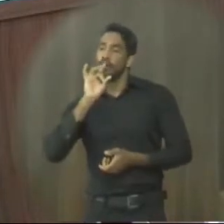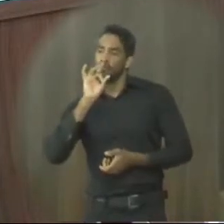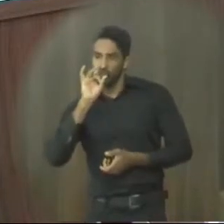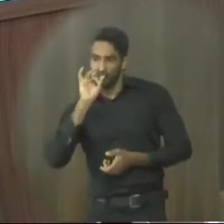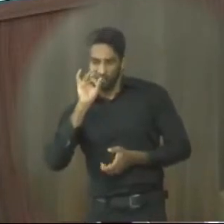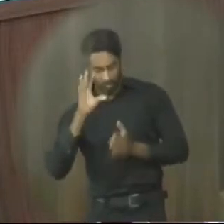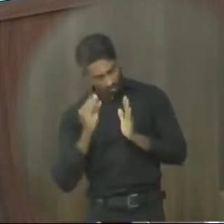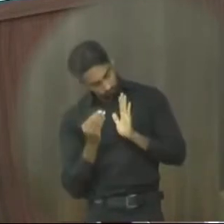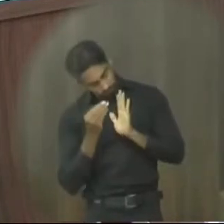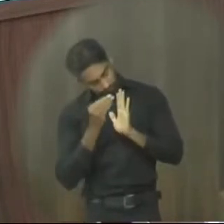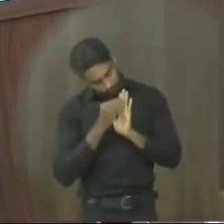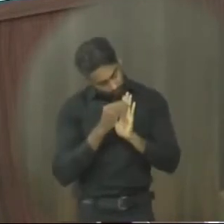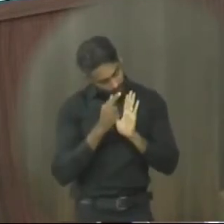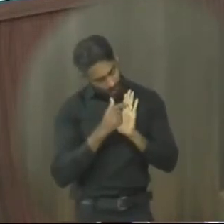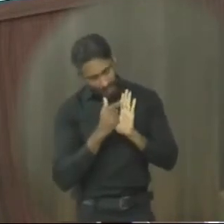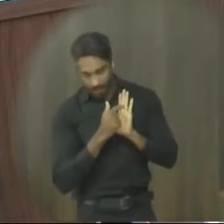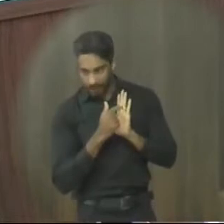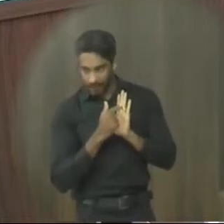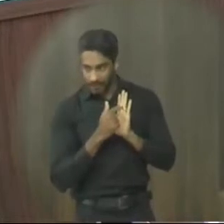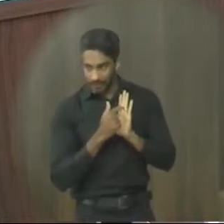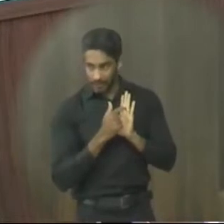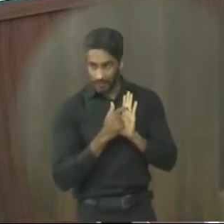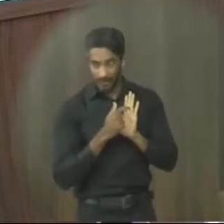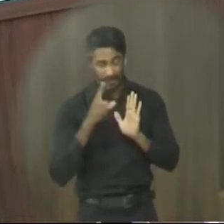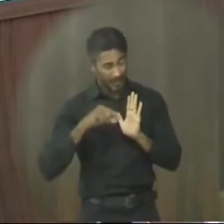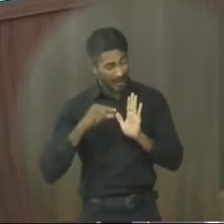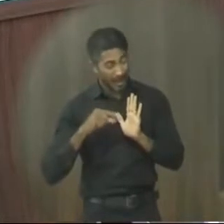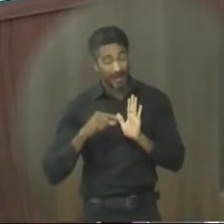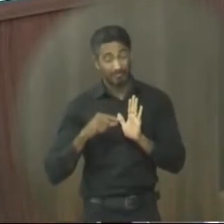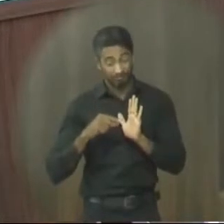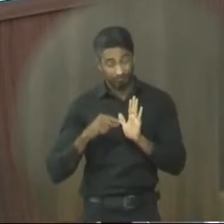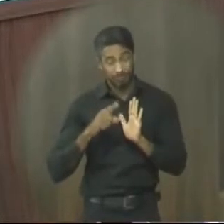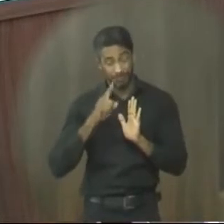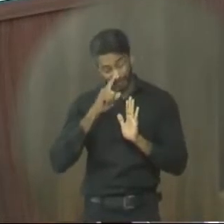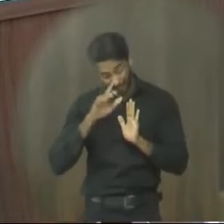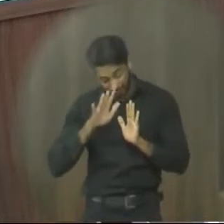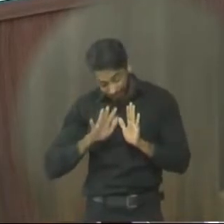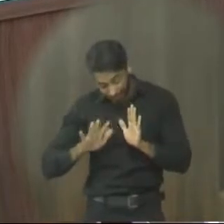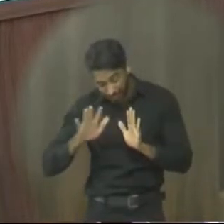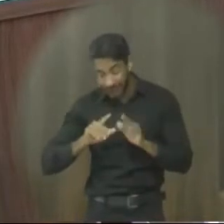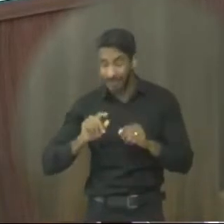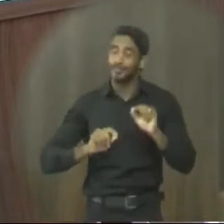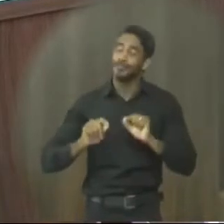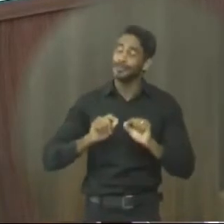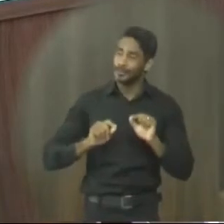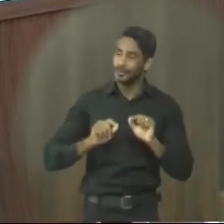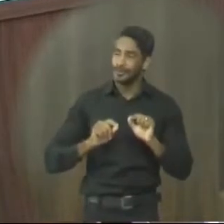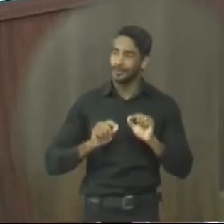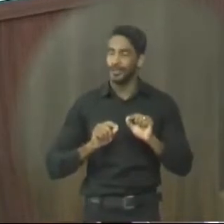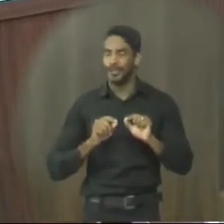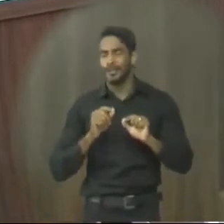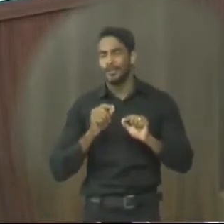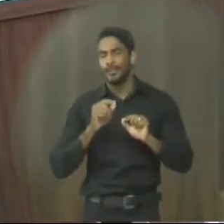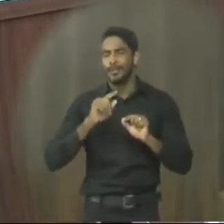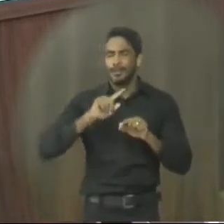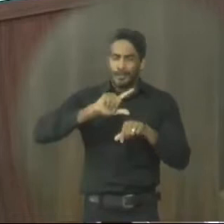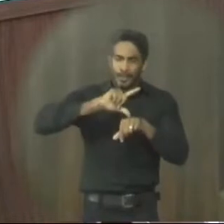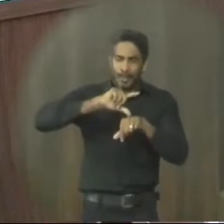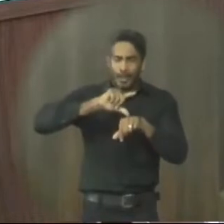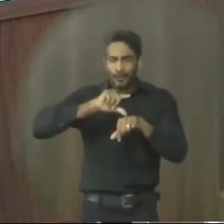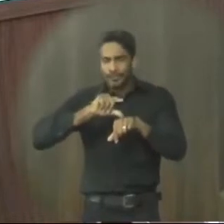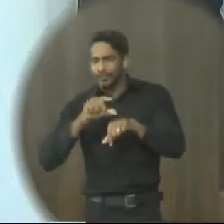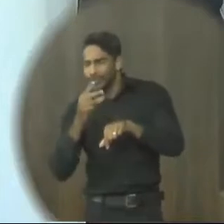pontuar nessa situação, que é uma situação extremamente delicada. Queria pedir, se eu passar por alguns segundos, presidente, se o senhor me